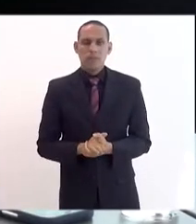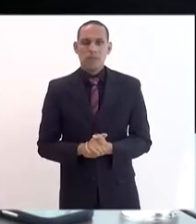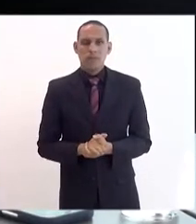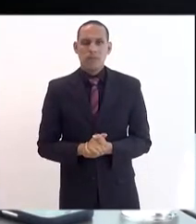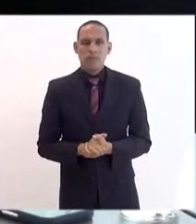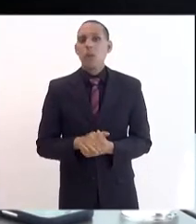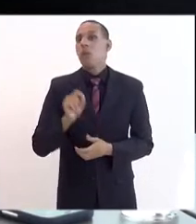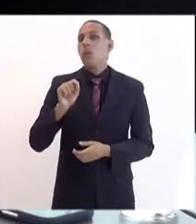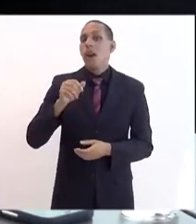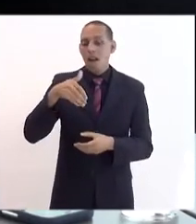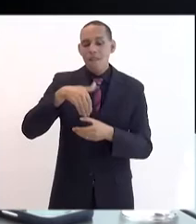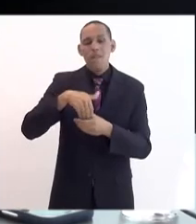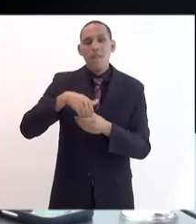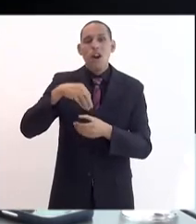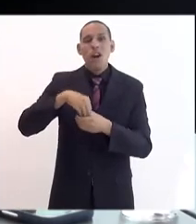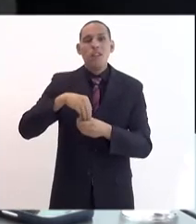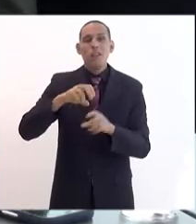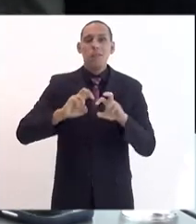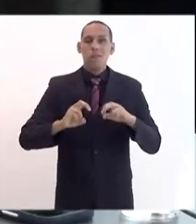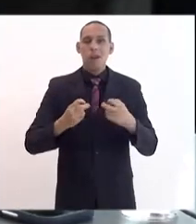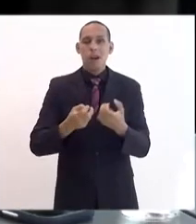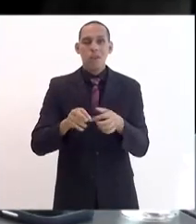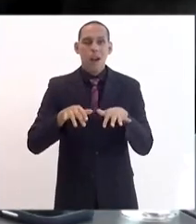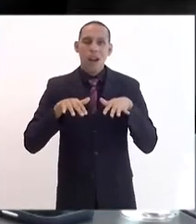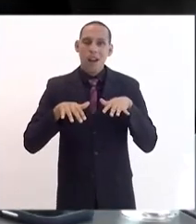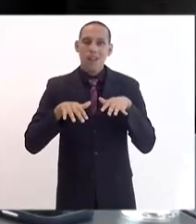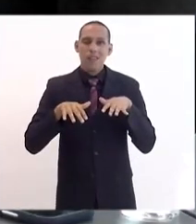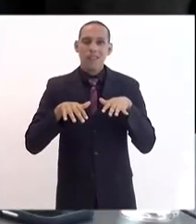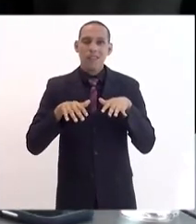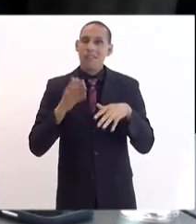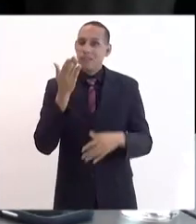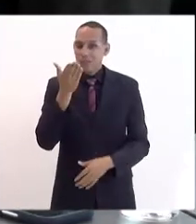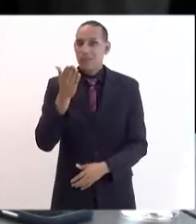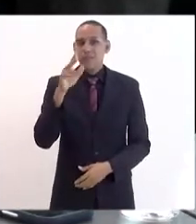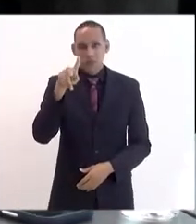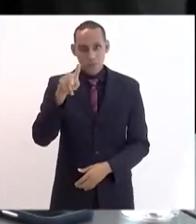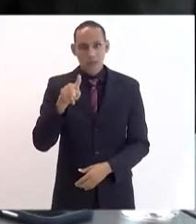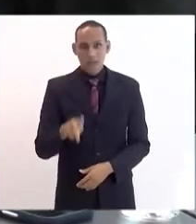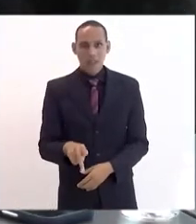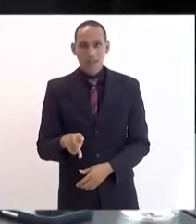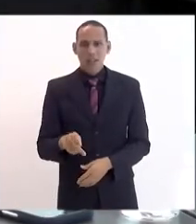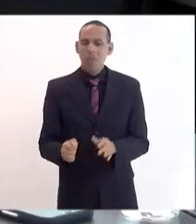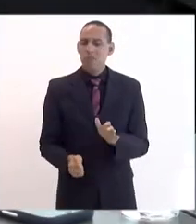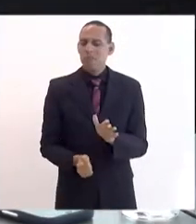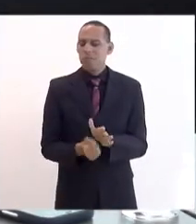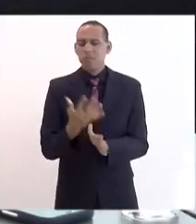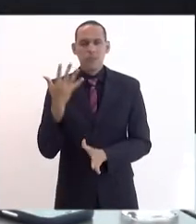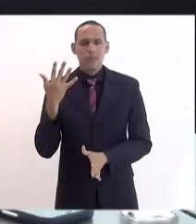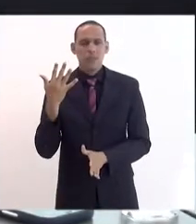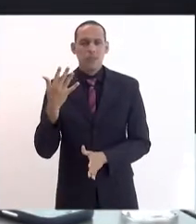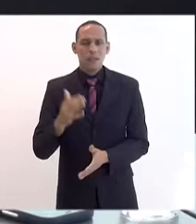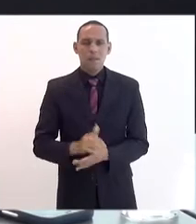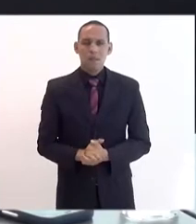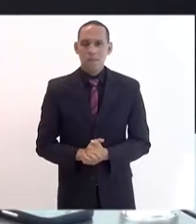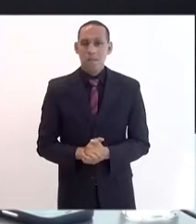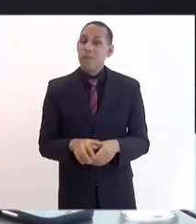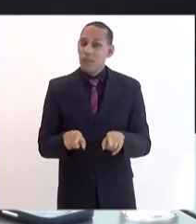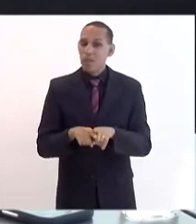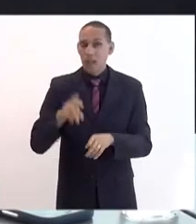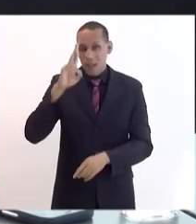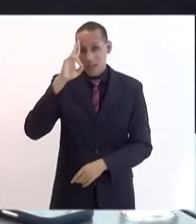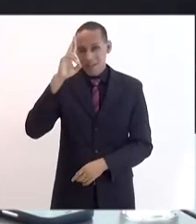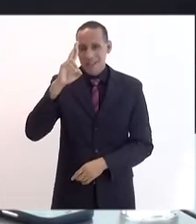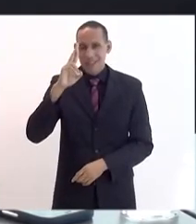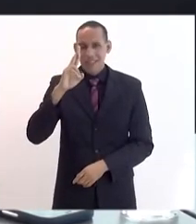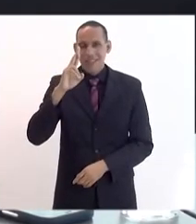Que são os votos em plenário. Sou como presidente, muitas vezes, e como líder do